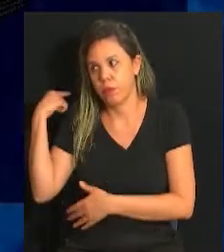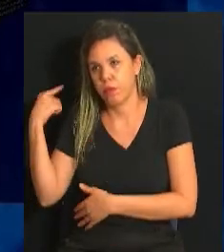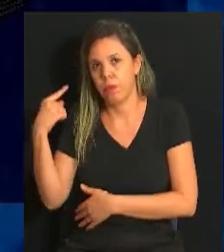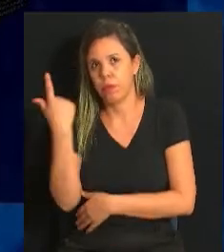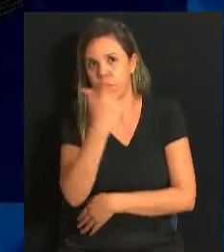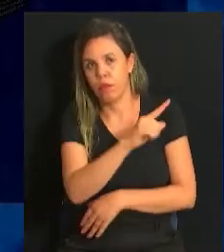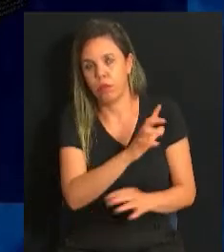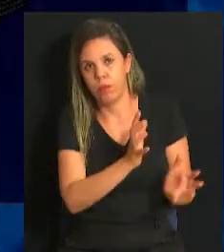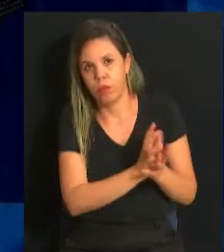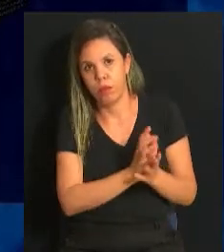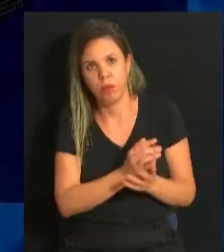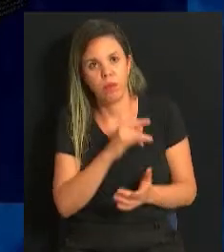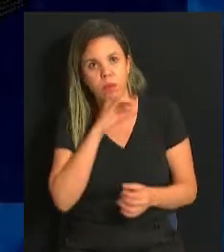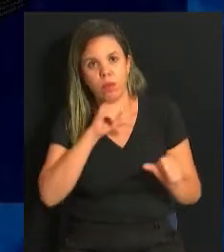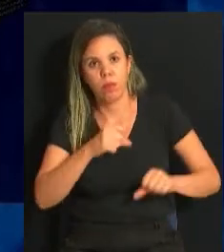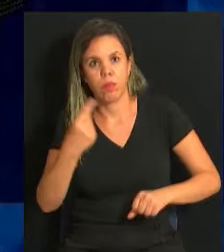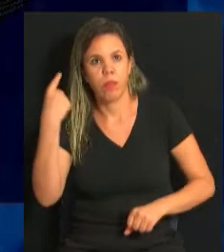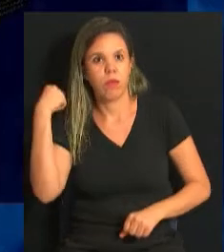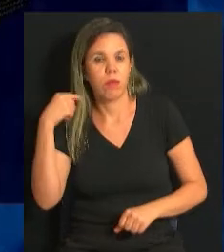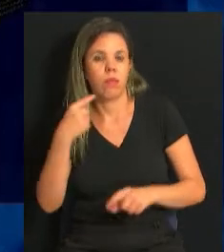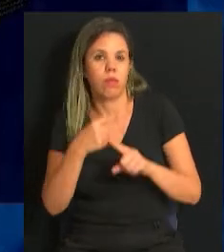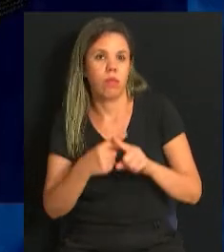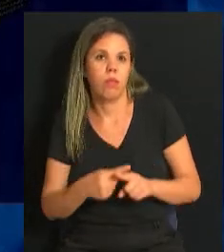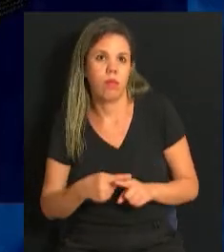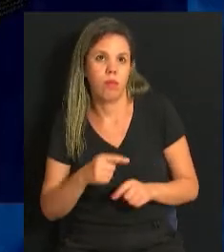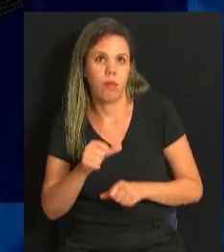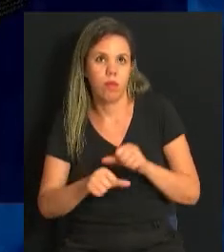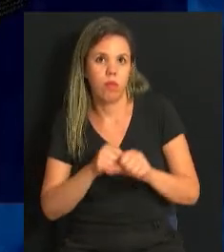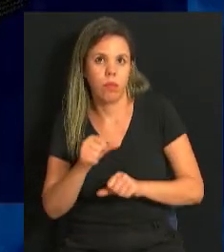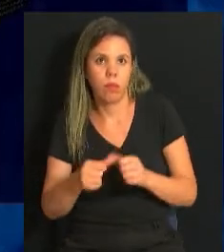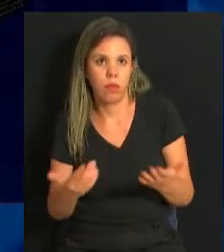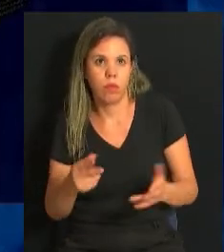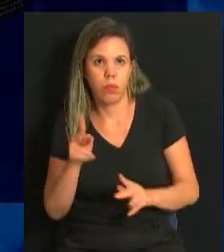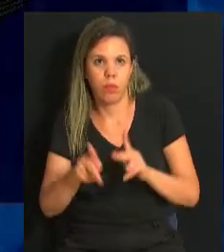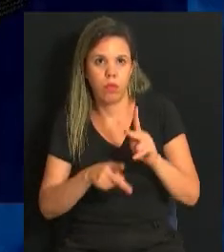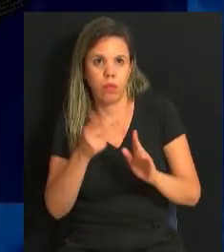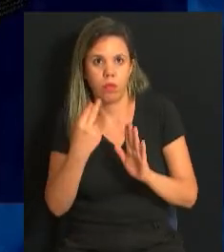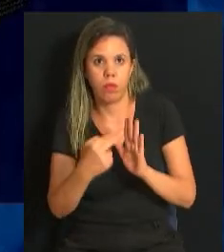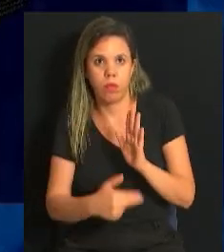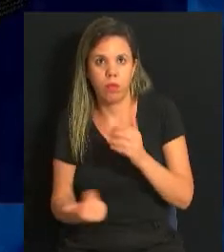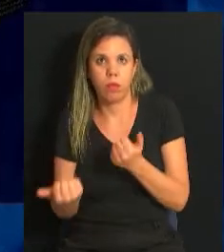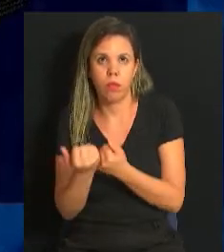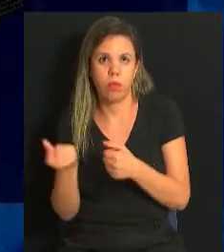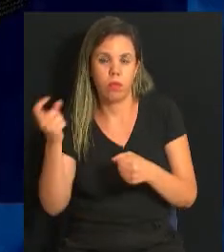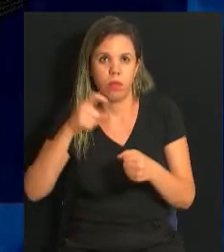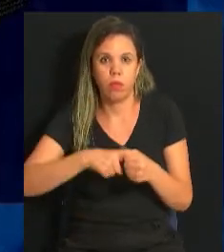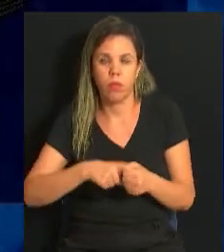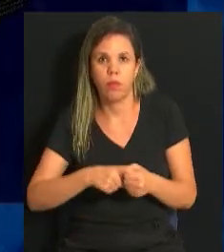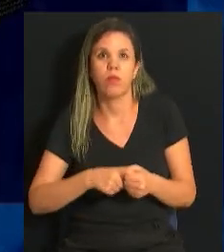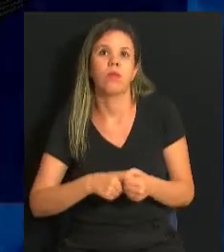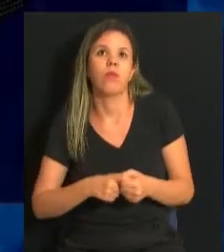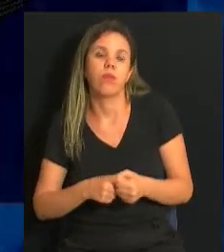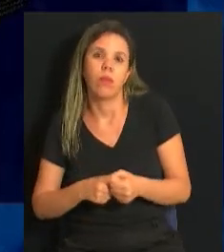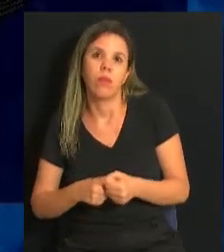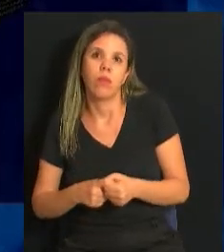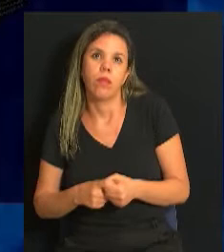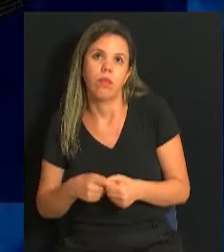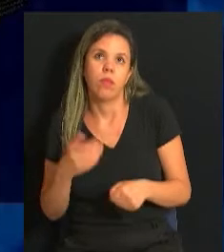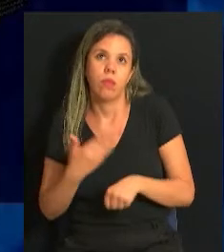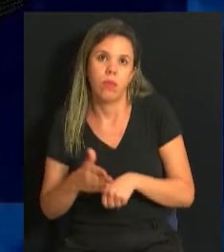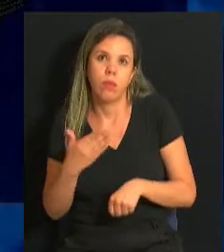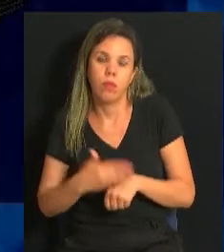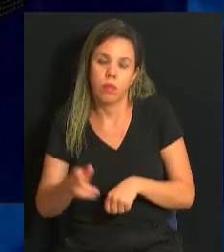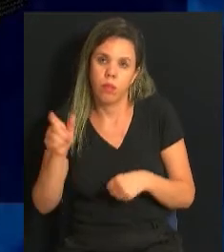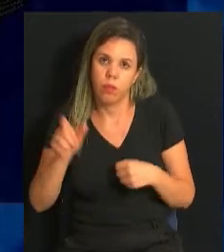o São Bernardo não jogou bem então a gente deve ter algumas mudanças Norberto deve retornar à lateral-direita E aí o treinador